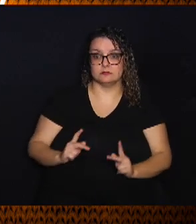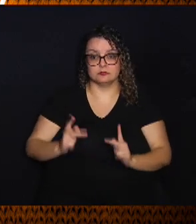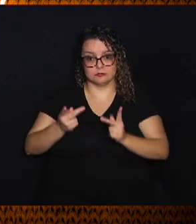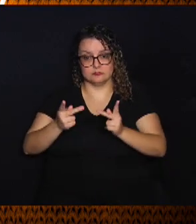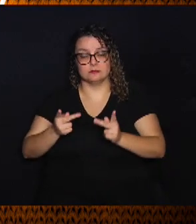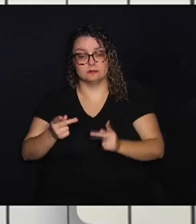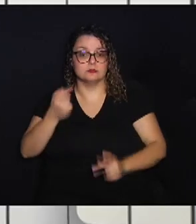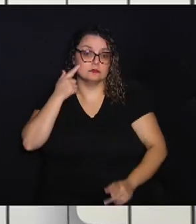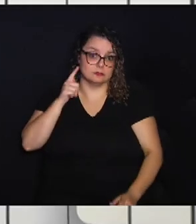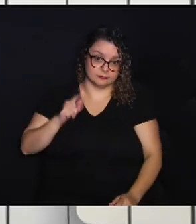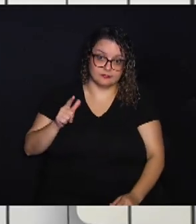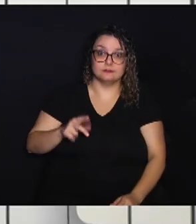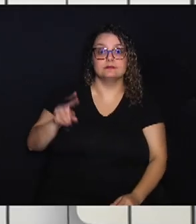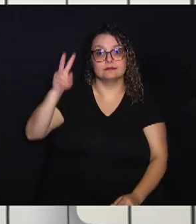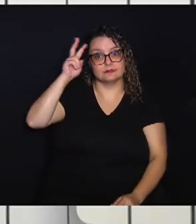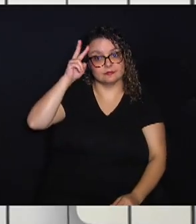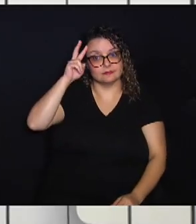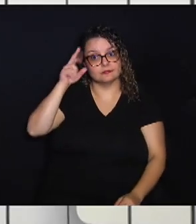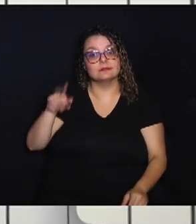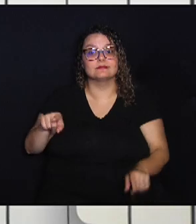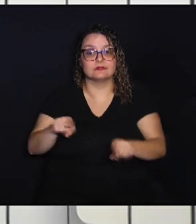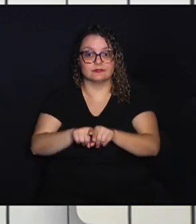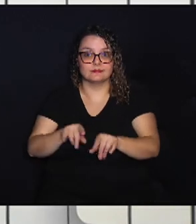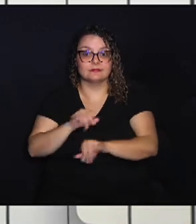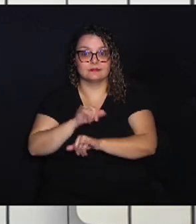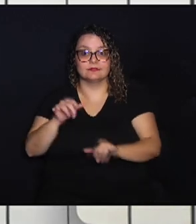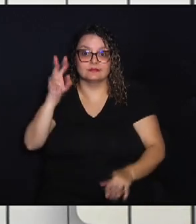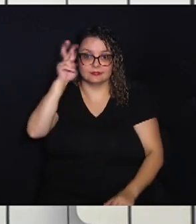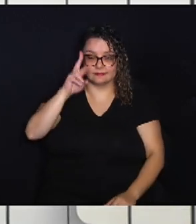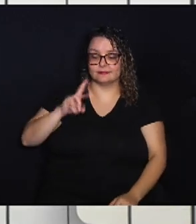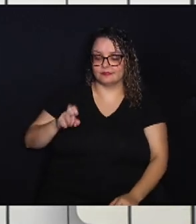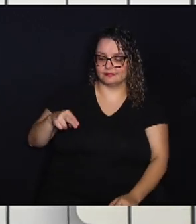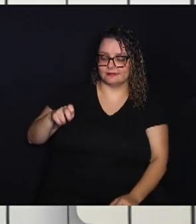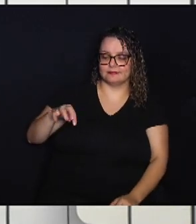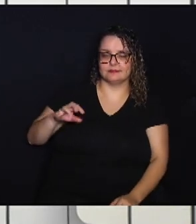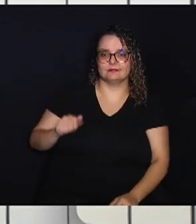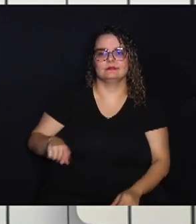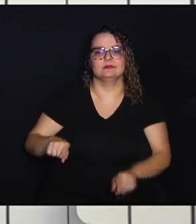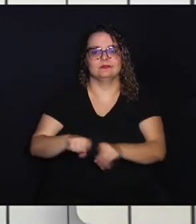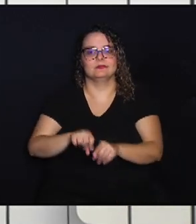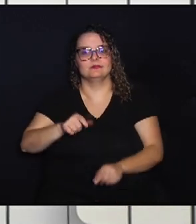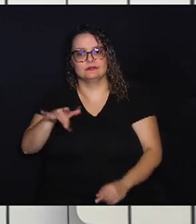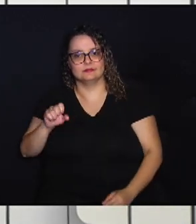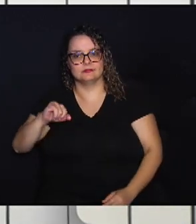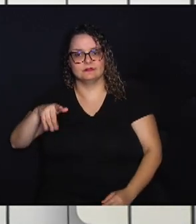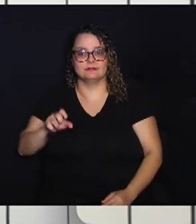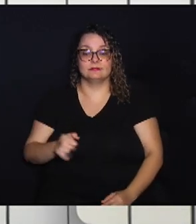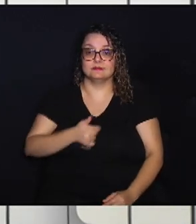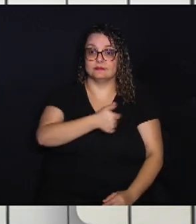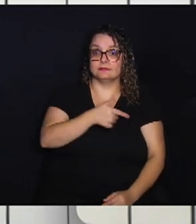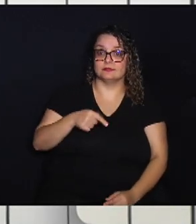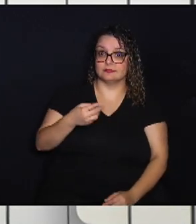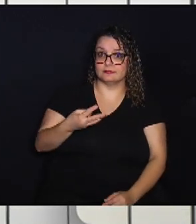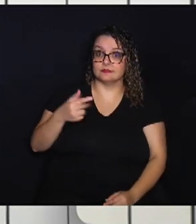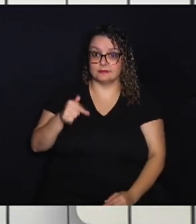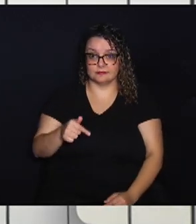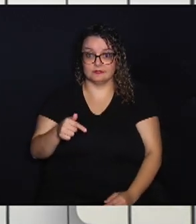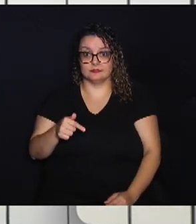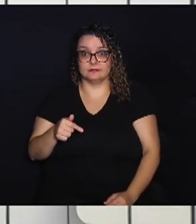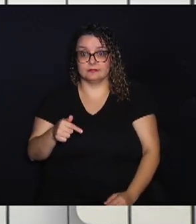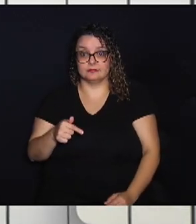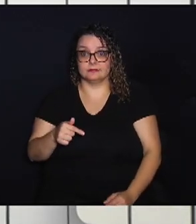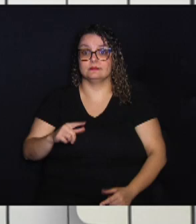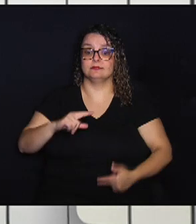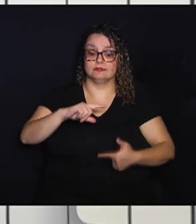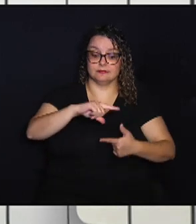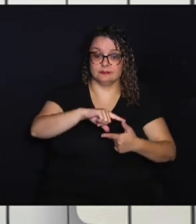E claro que na segunda-feira a gente também conta a história de Renata e São José. 12h mais 37 minutos, no